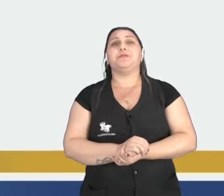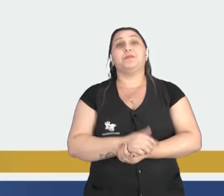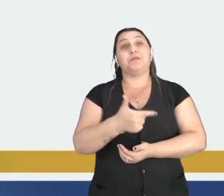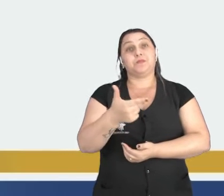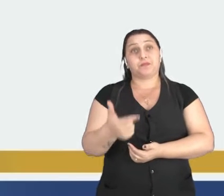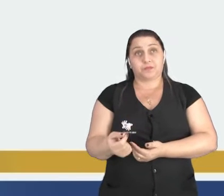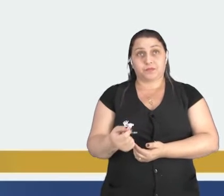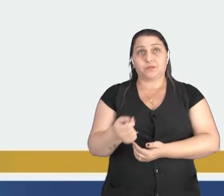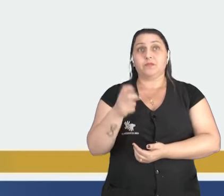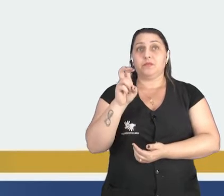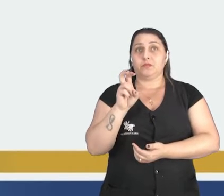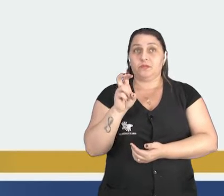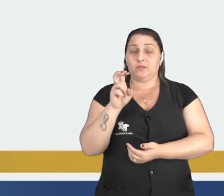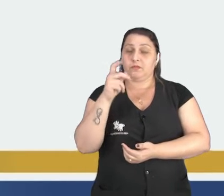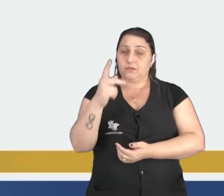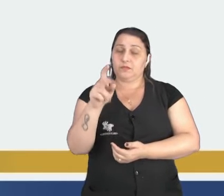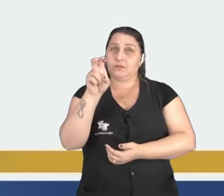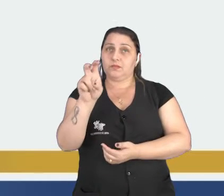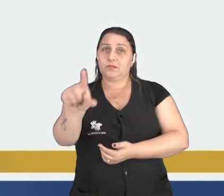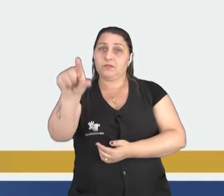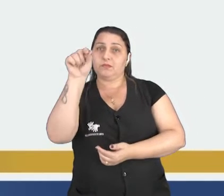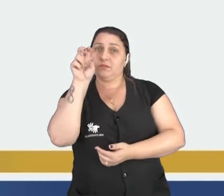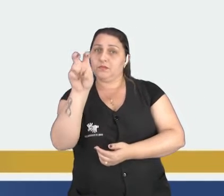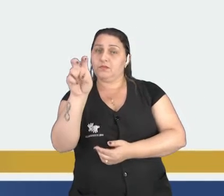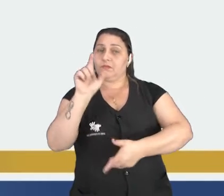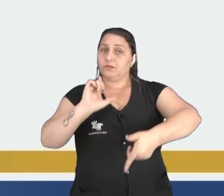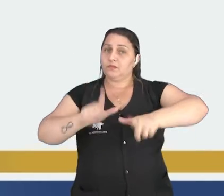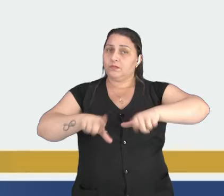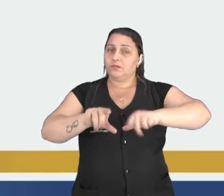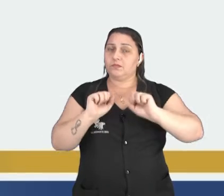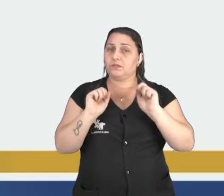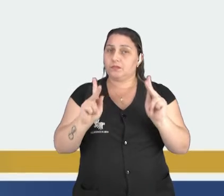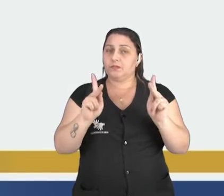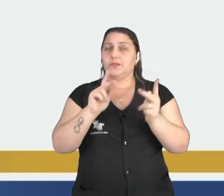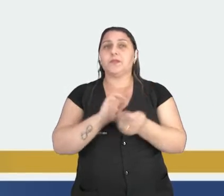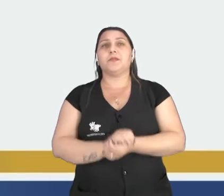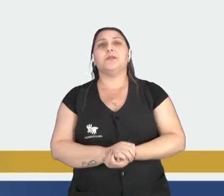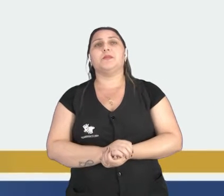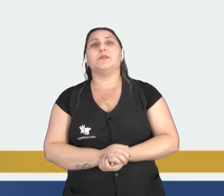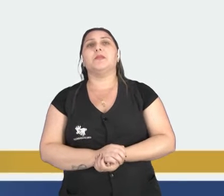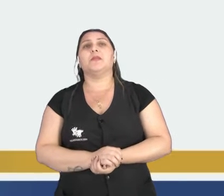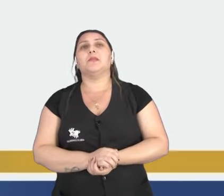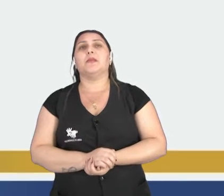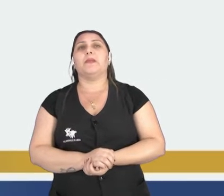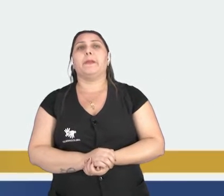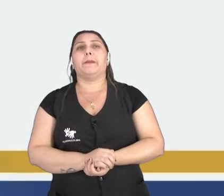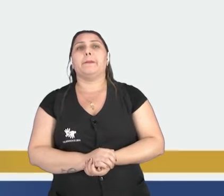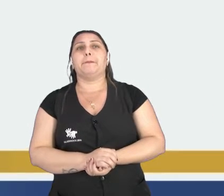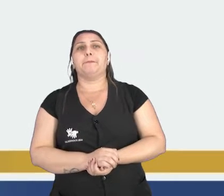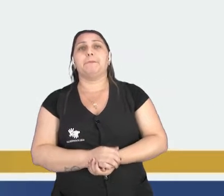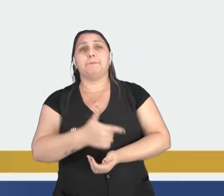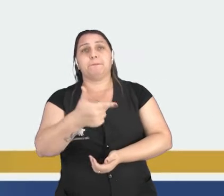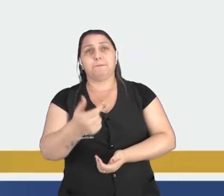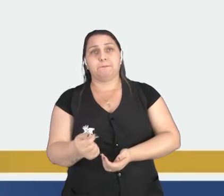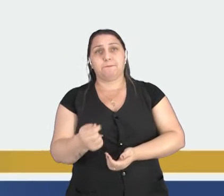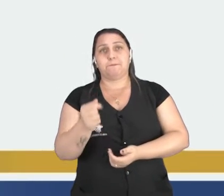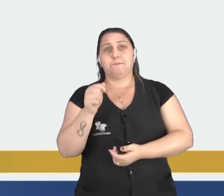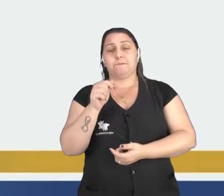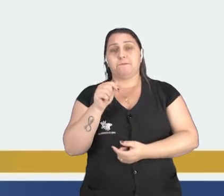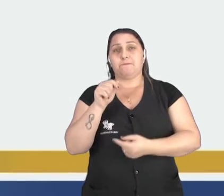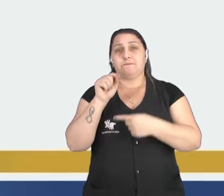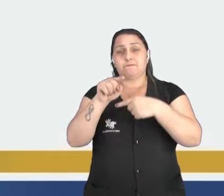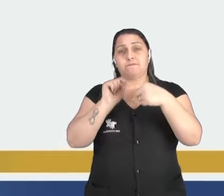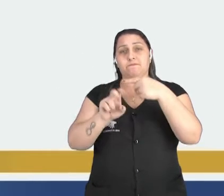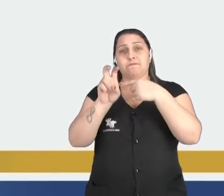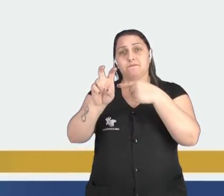ao todo, e o p é 5, porque eu vou escolher de 5 letras. Ok? Então, nesse caso, fica 20 dividido por